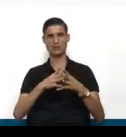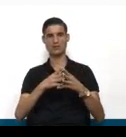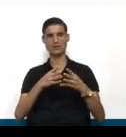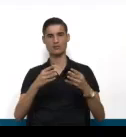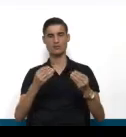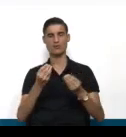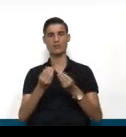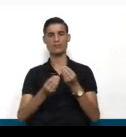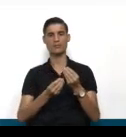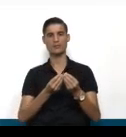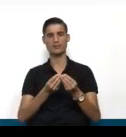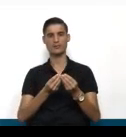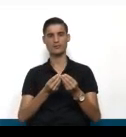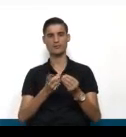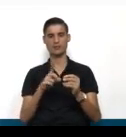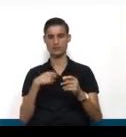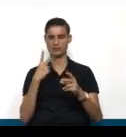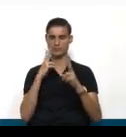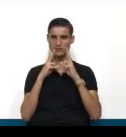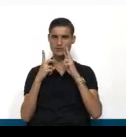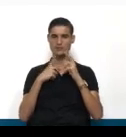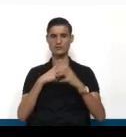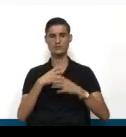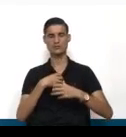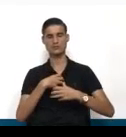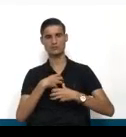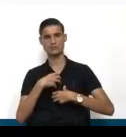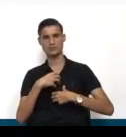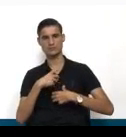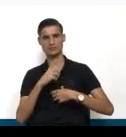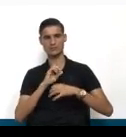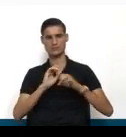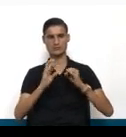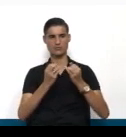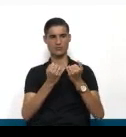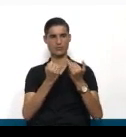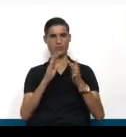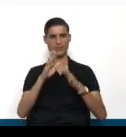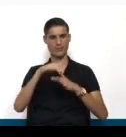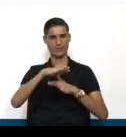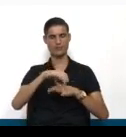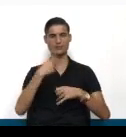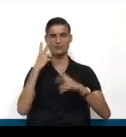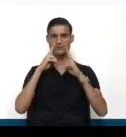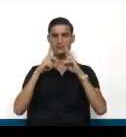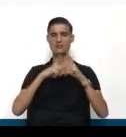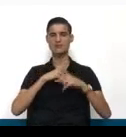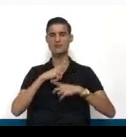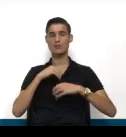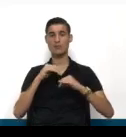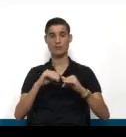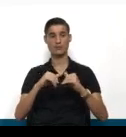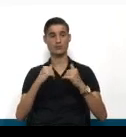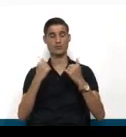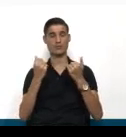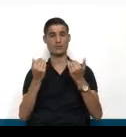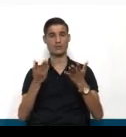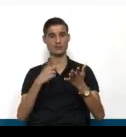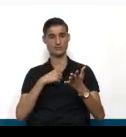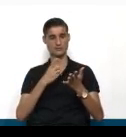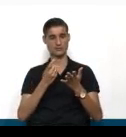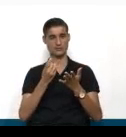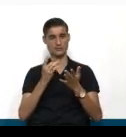solução? Considerando o nosso modelo da equação da onda, onde a gente tem que quando